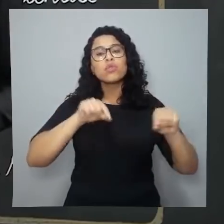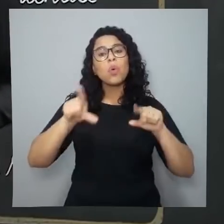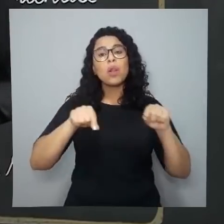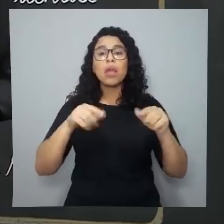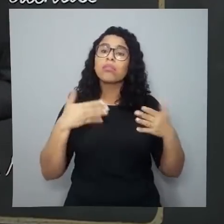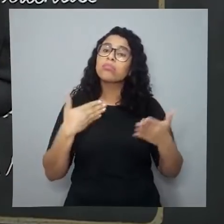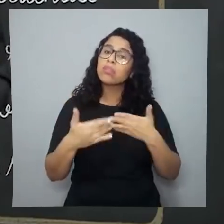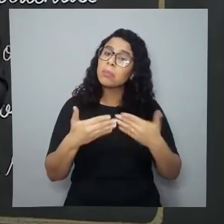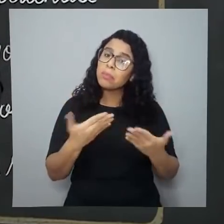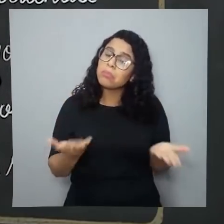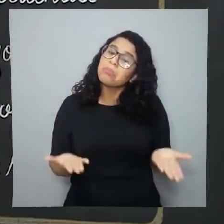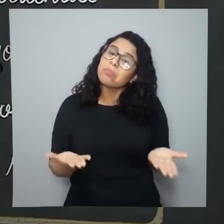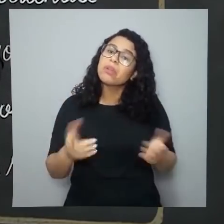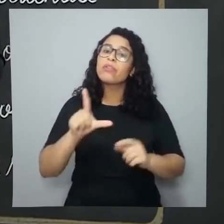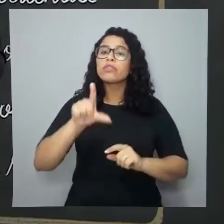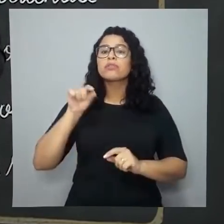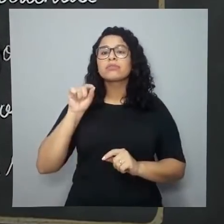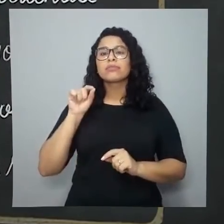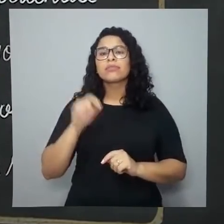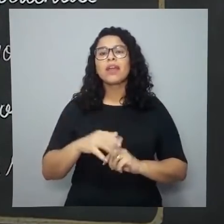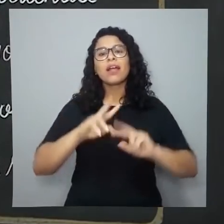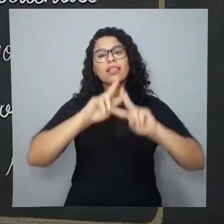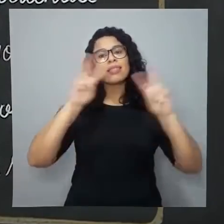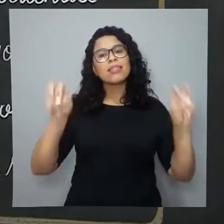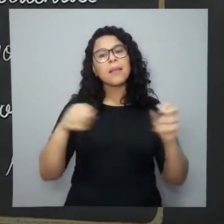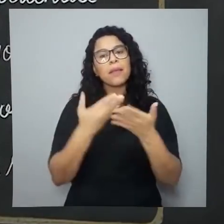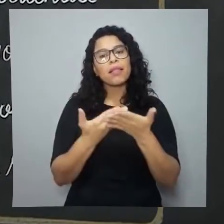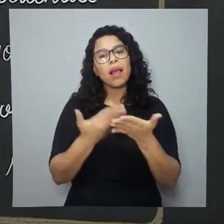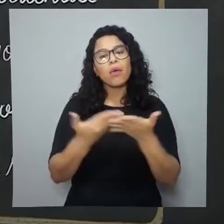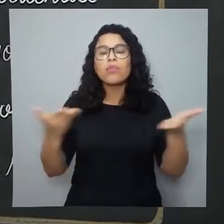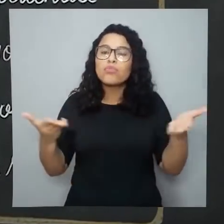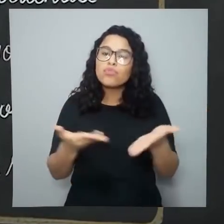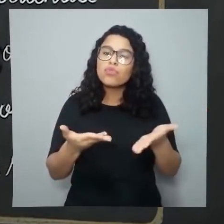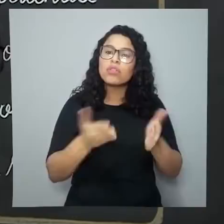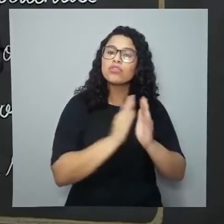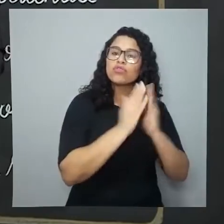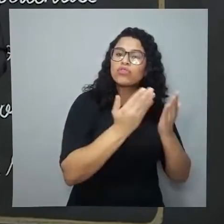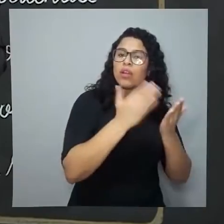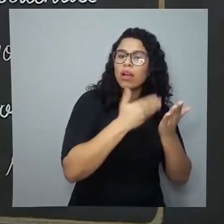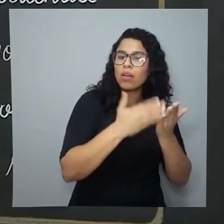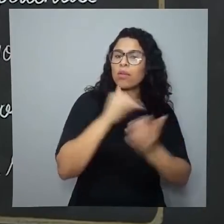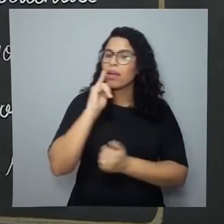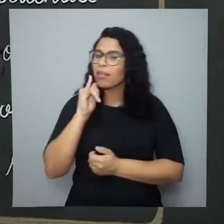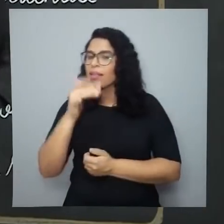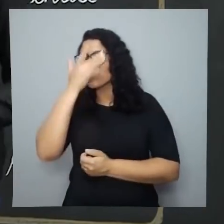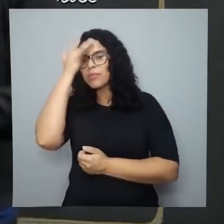textual que você vai escrever, ok? Então esse foi o tema da aula de hoje, diário e relato pessoal. Muito obrigado.